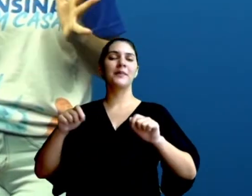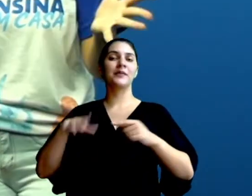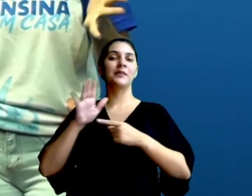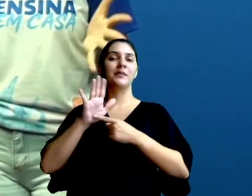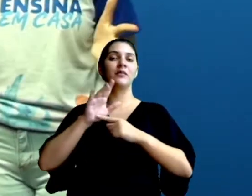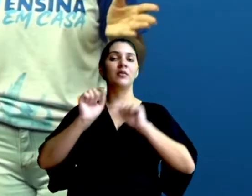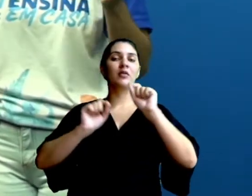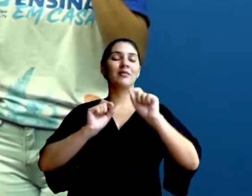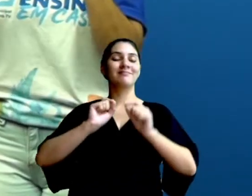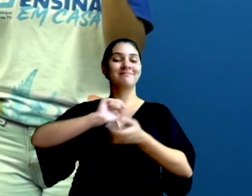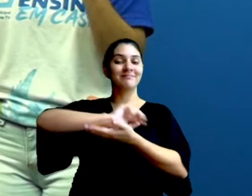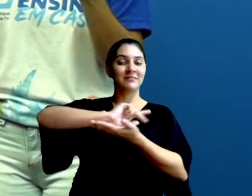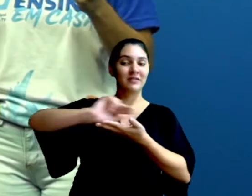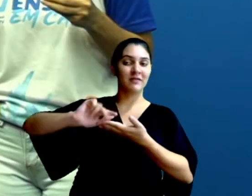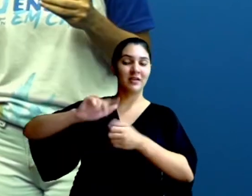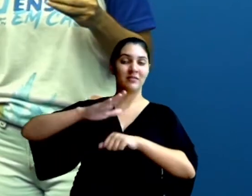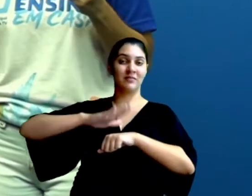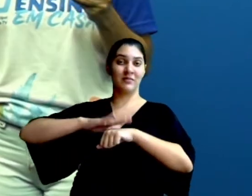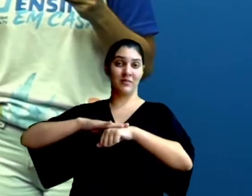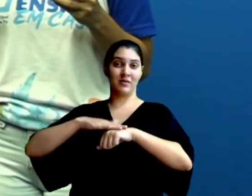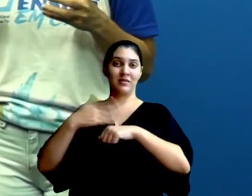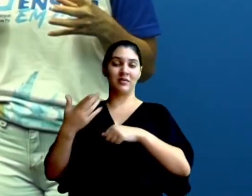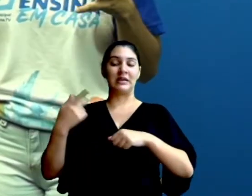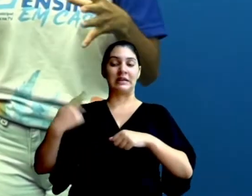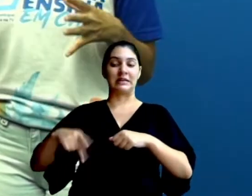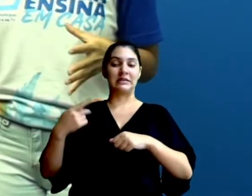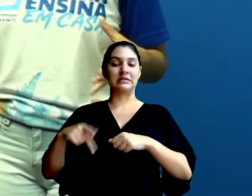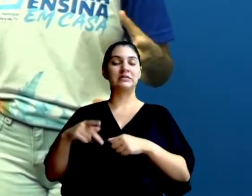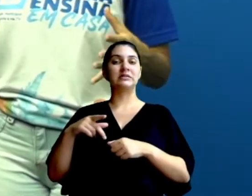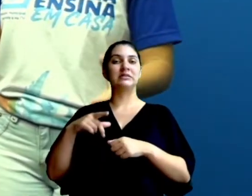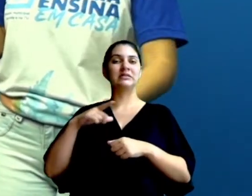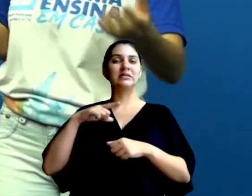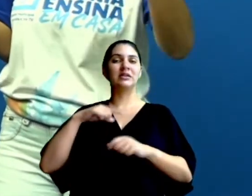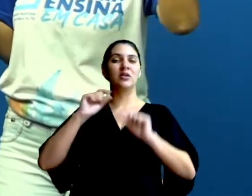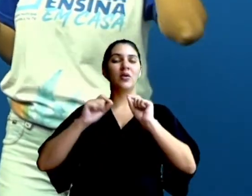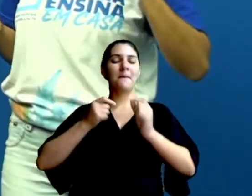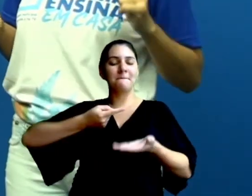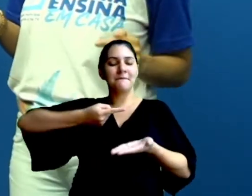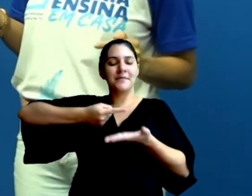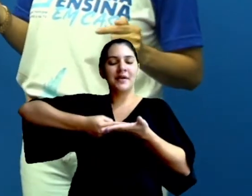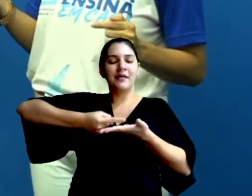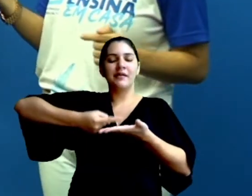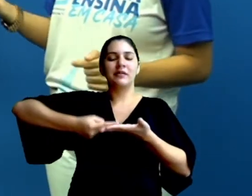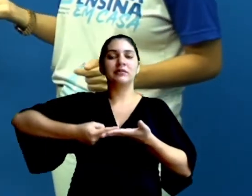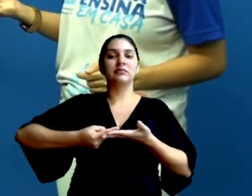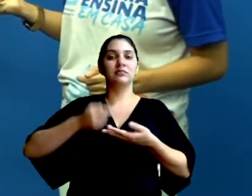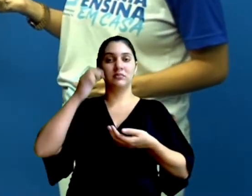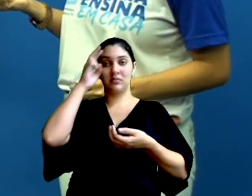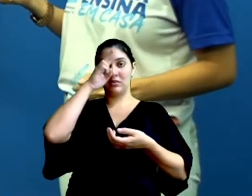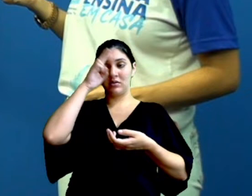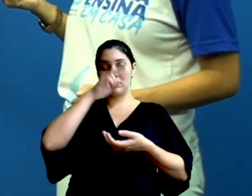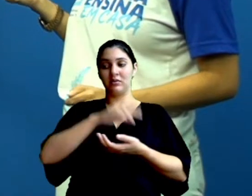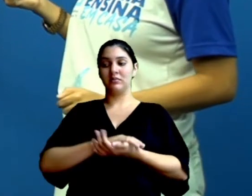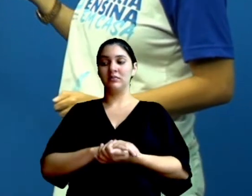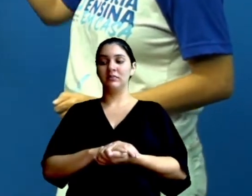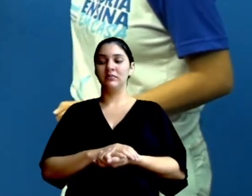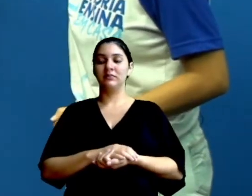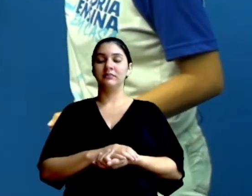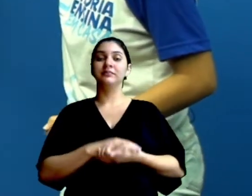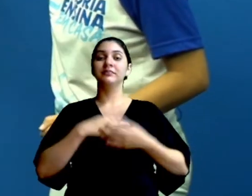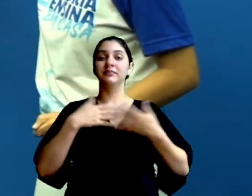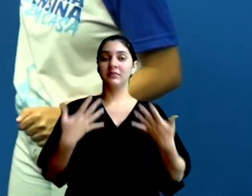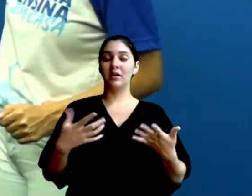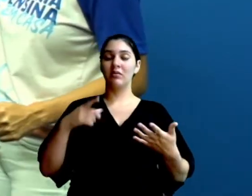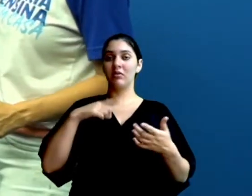inúmeros momentos, mas esses em si, eles são bem marcantes para a gente relembrar.